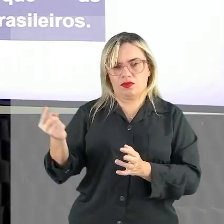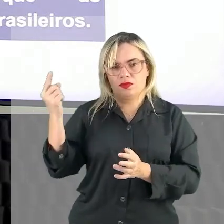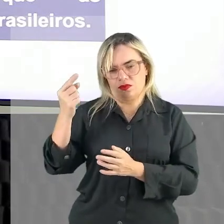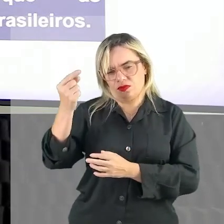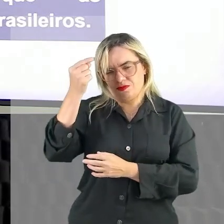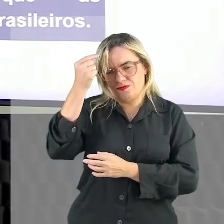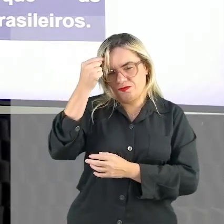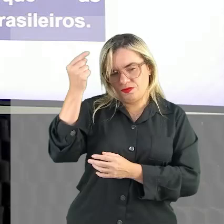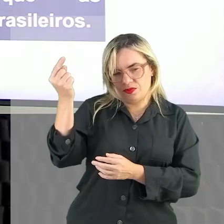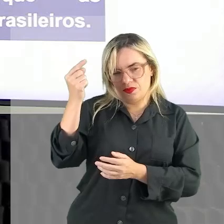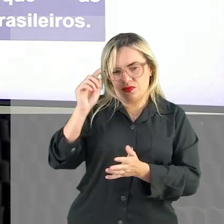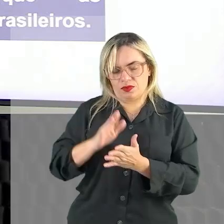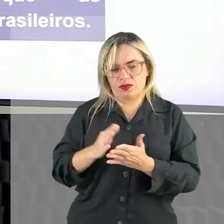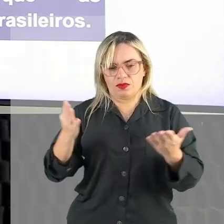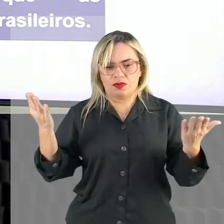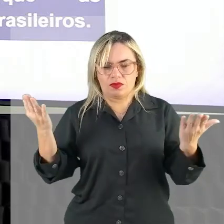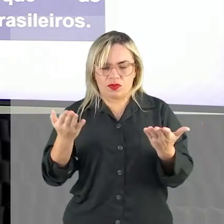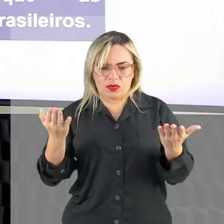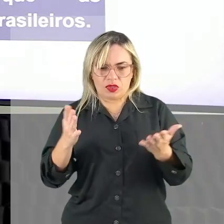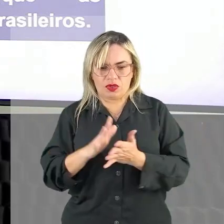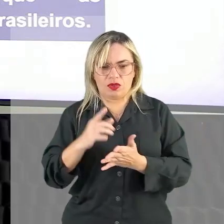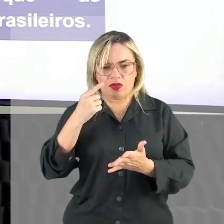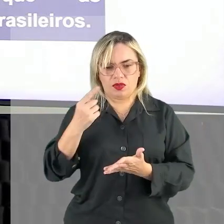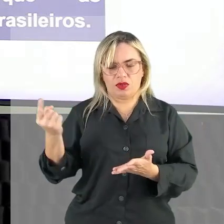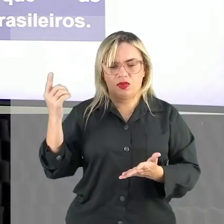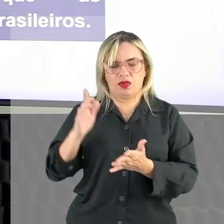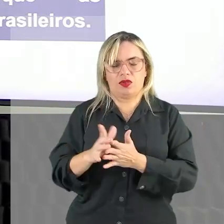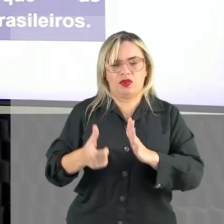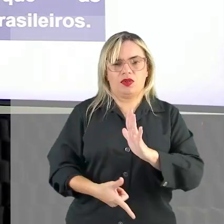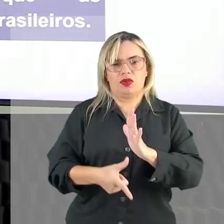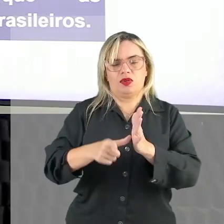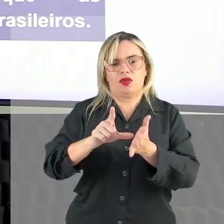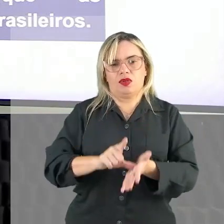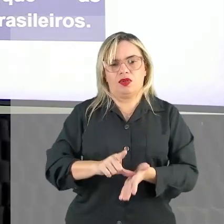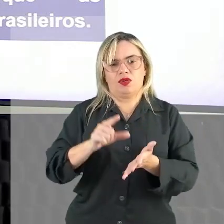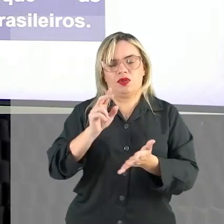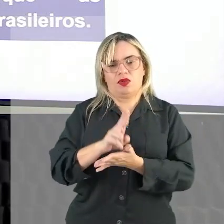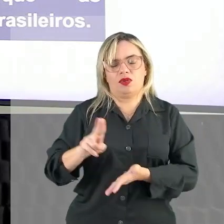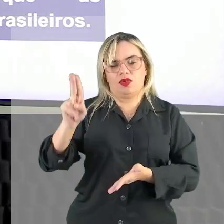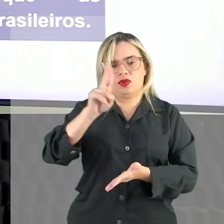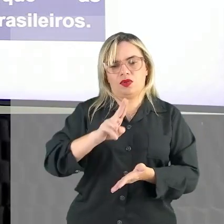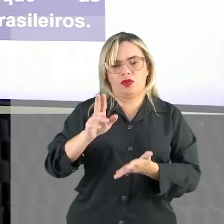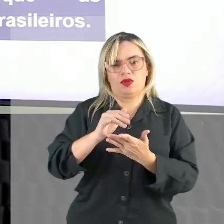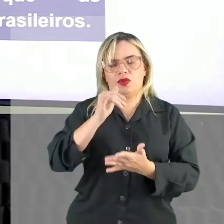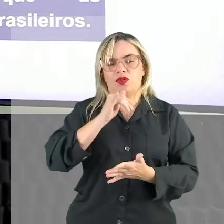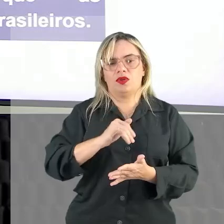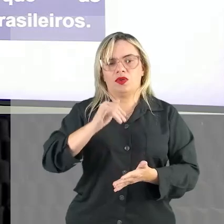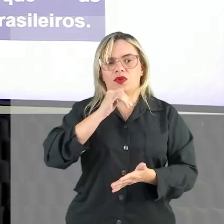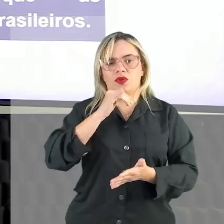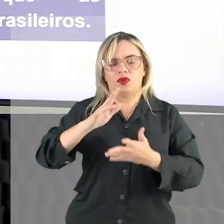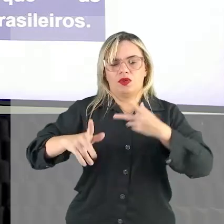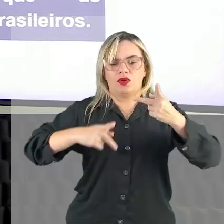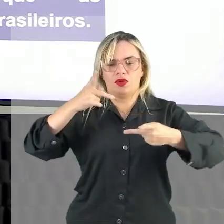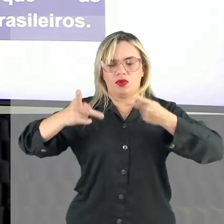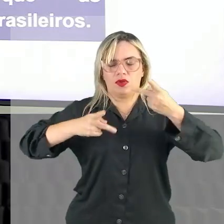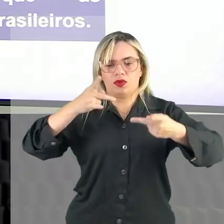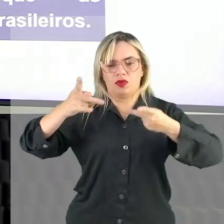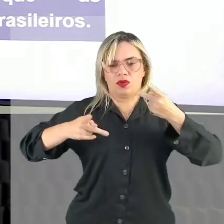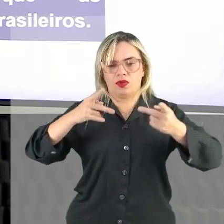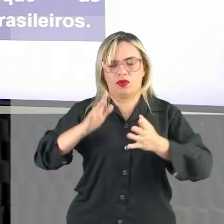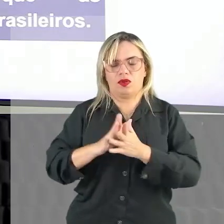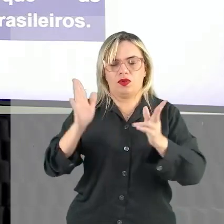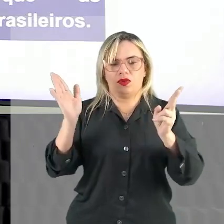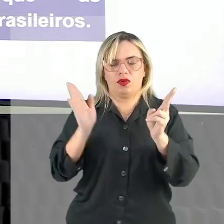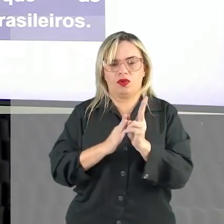é extremamente atual, estão vendo? Então, anteriormente, eu coloquei um exemplo falando sobre